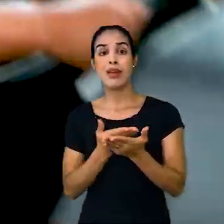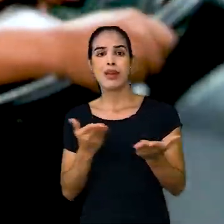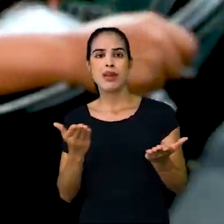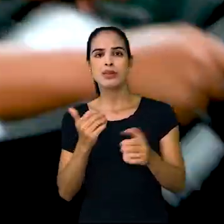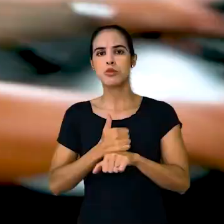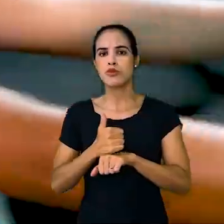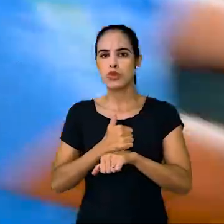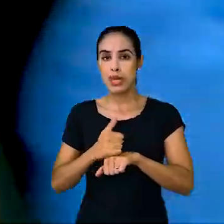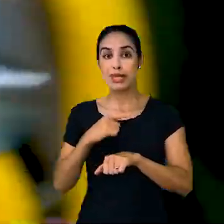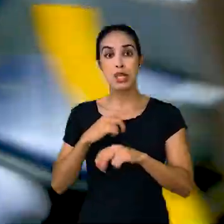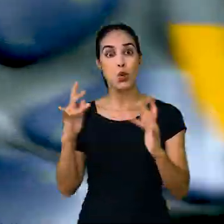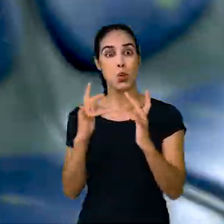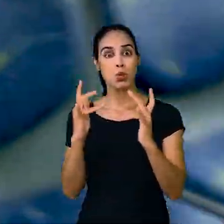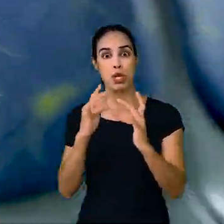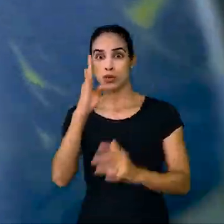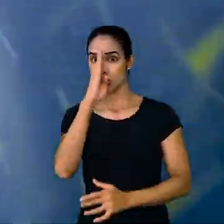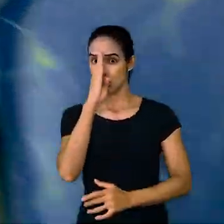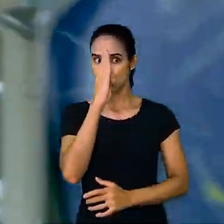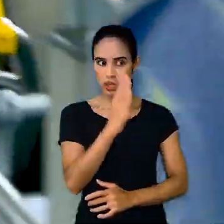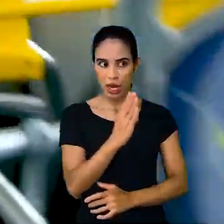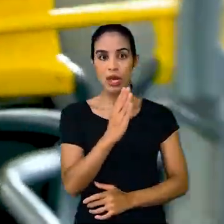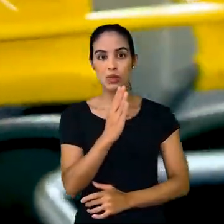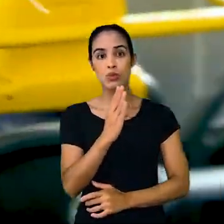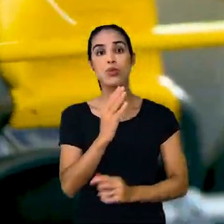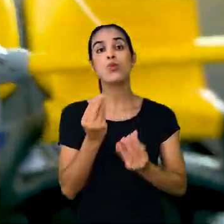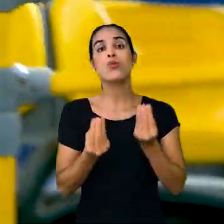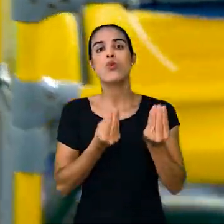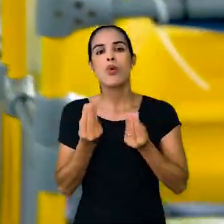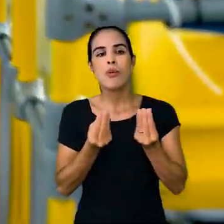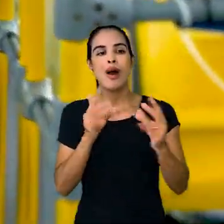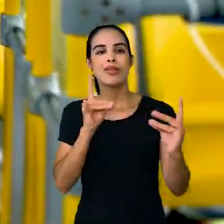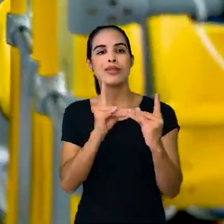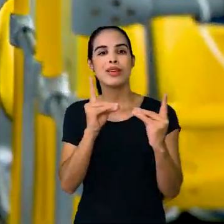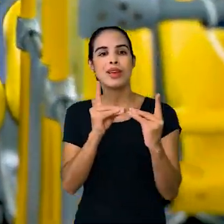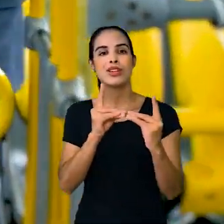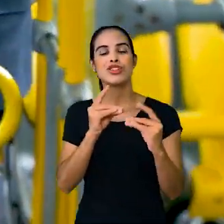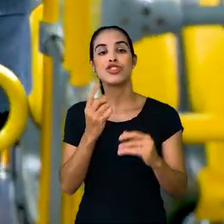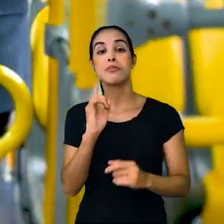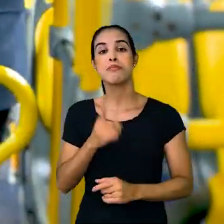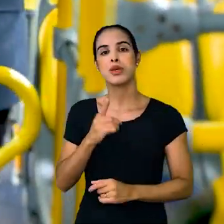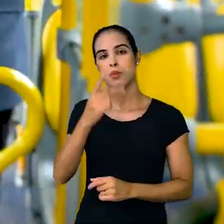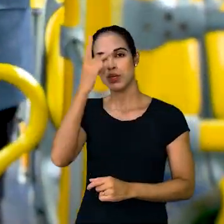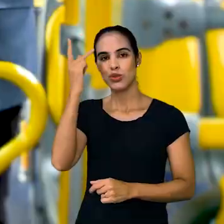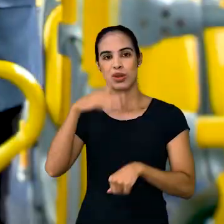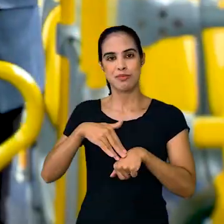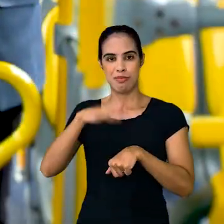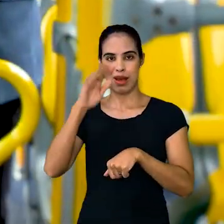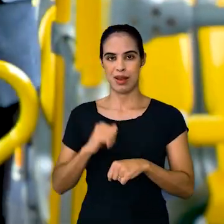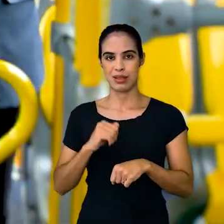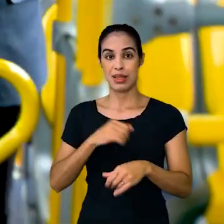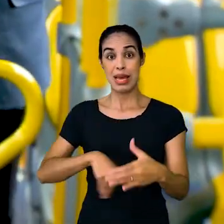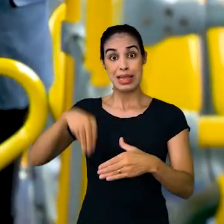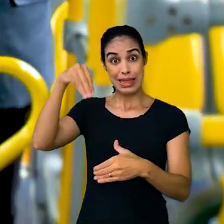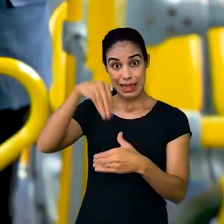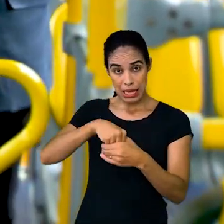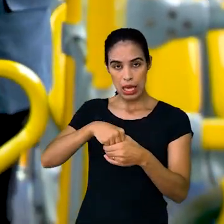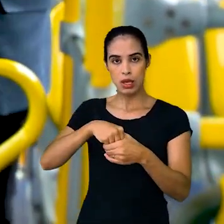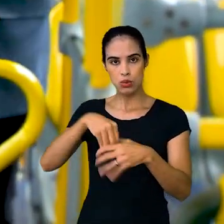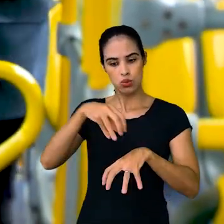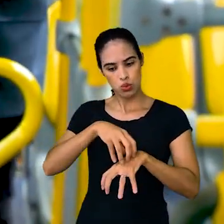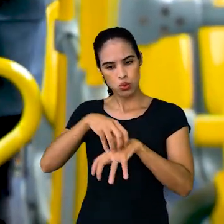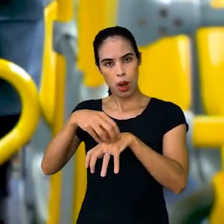têm contato direto com aproximadamente 1.000 pessoas. E apesar da circulação de dinheiro dentro do veículo